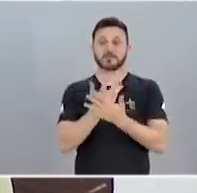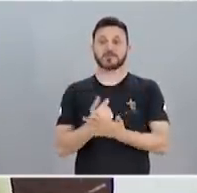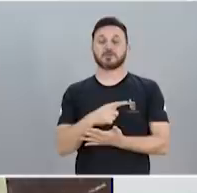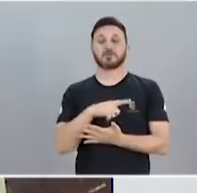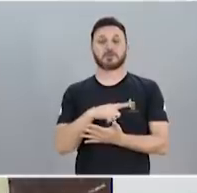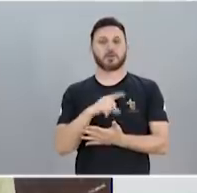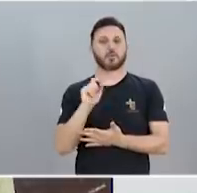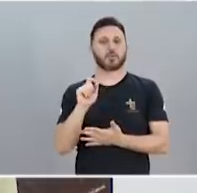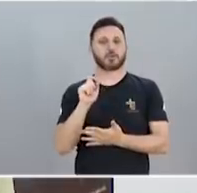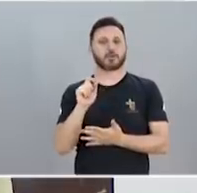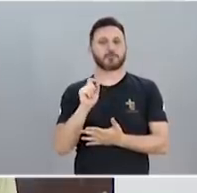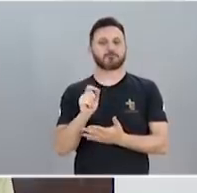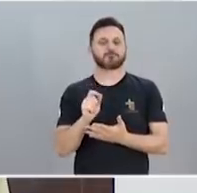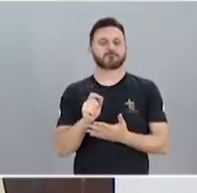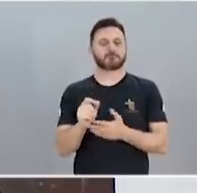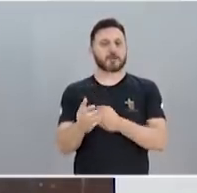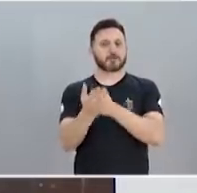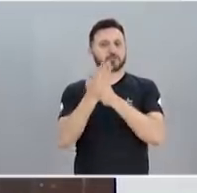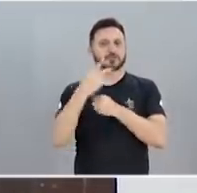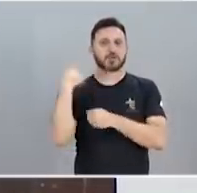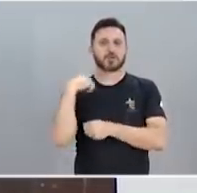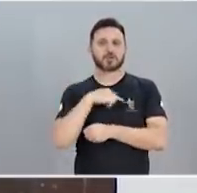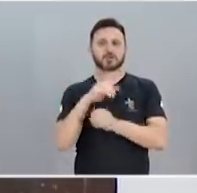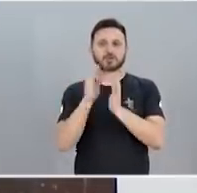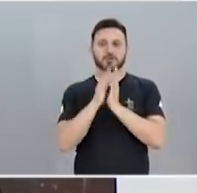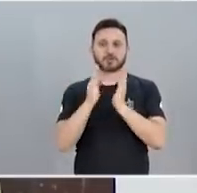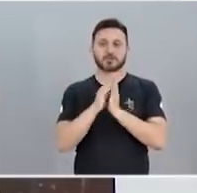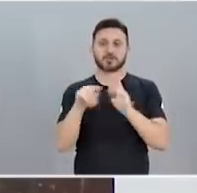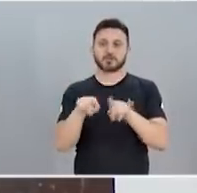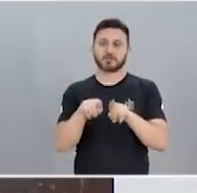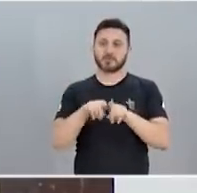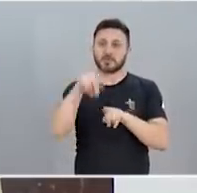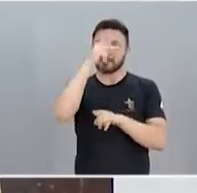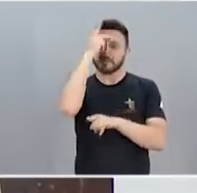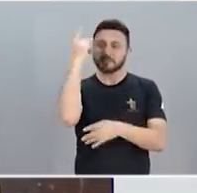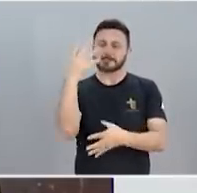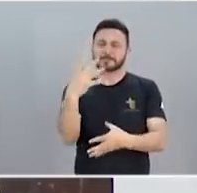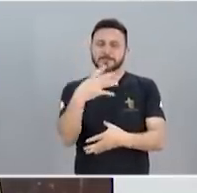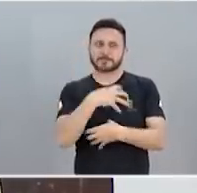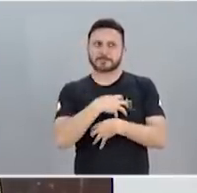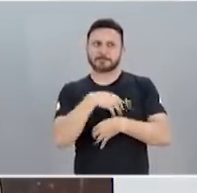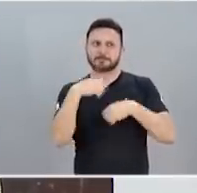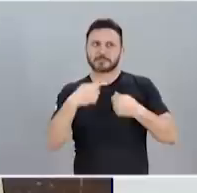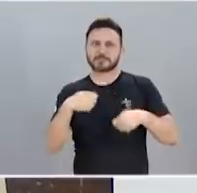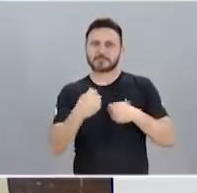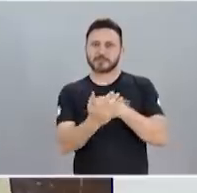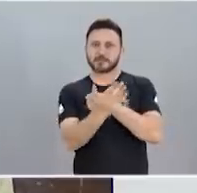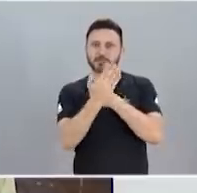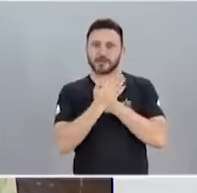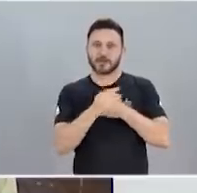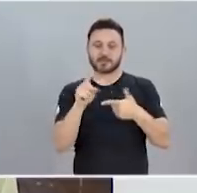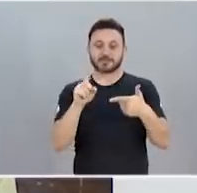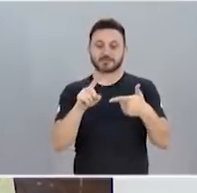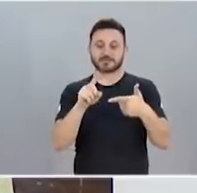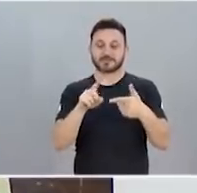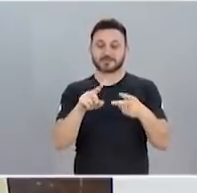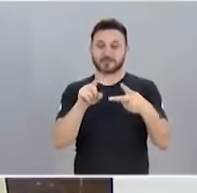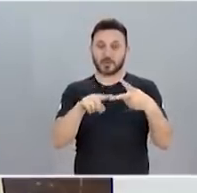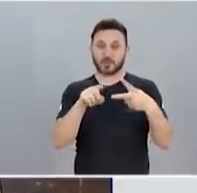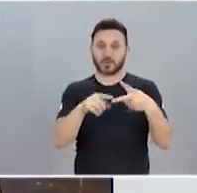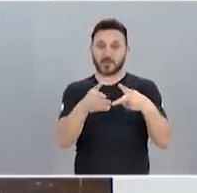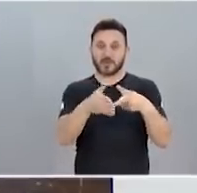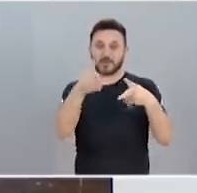e de modo particular quem se sentiu sensibilizado nessa segunda etapa da campanha das